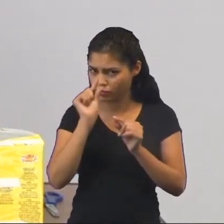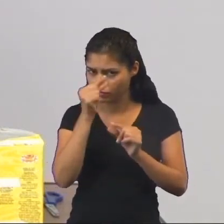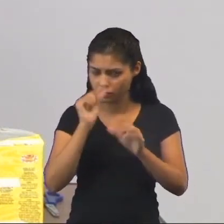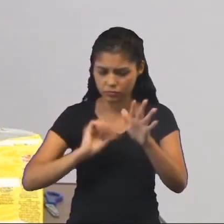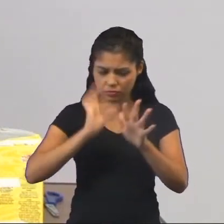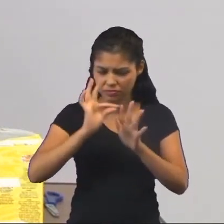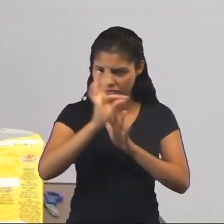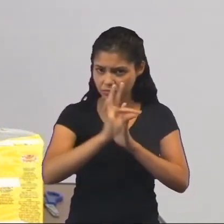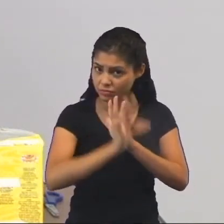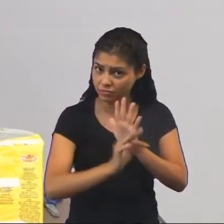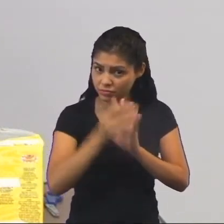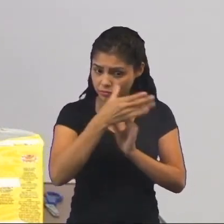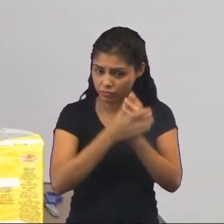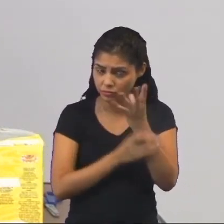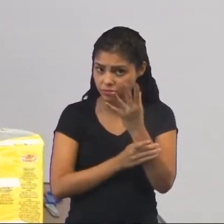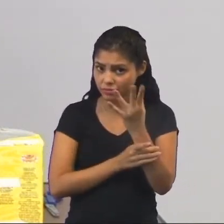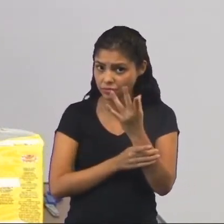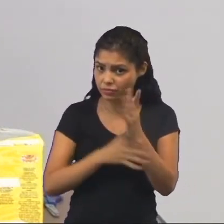a luva enrola.